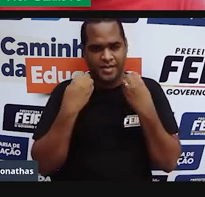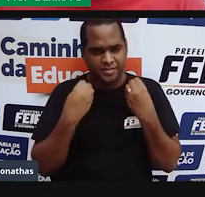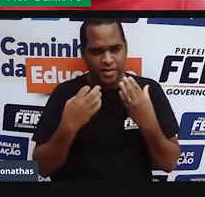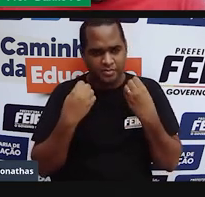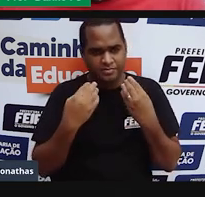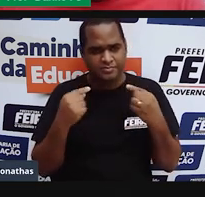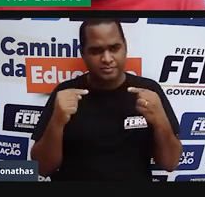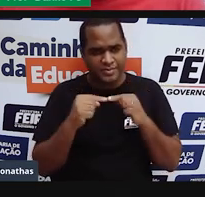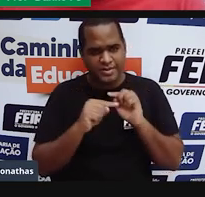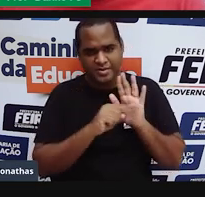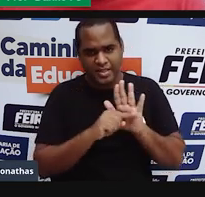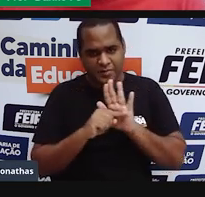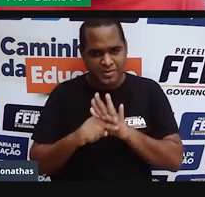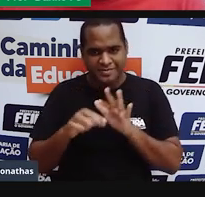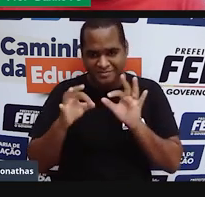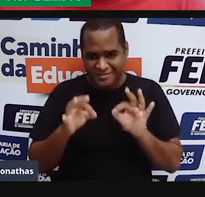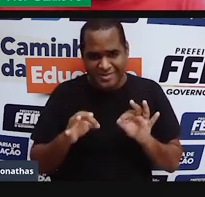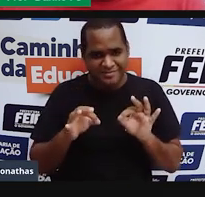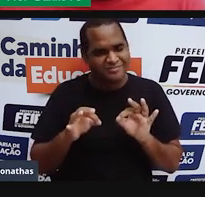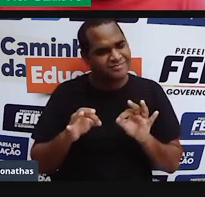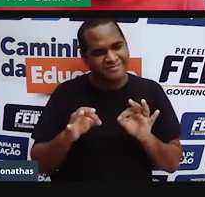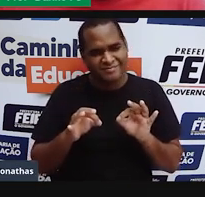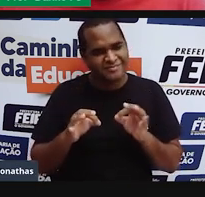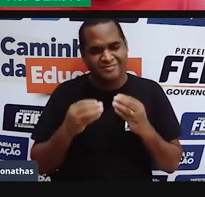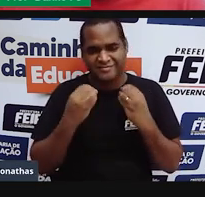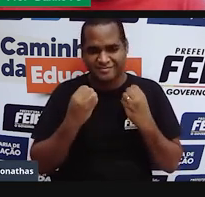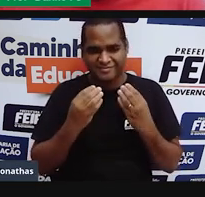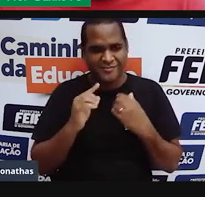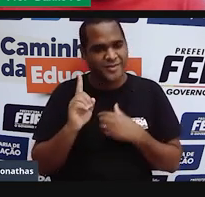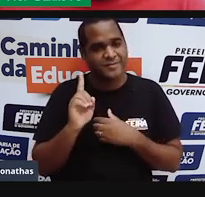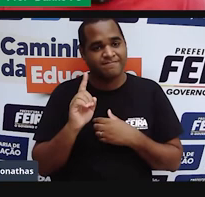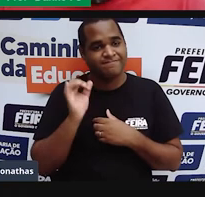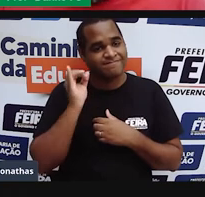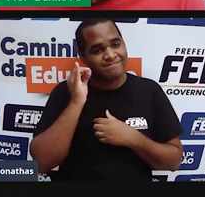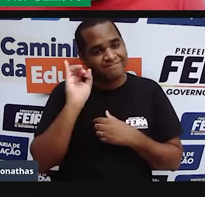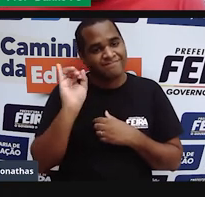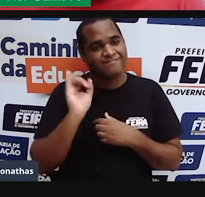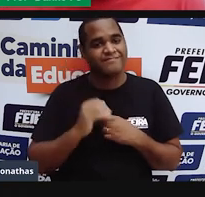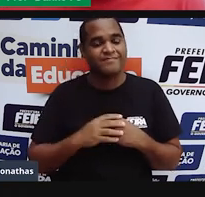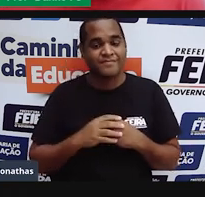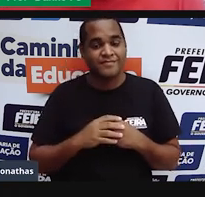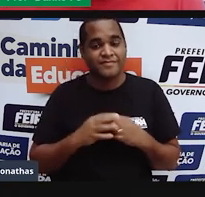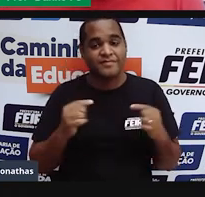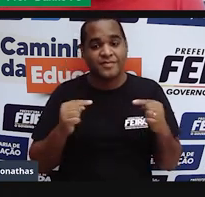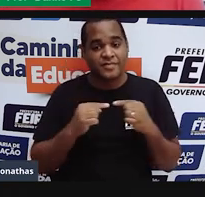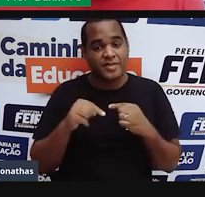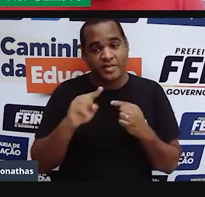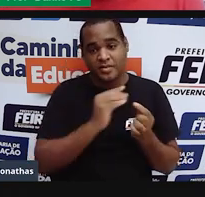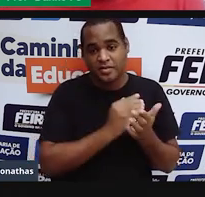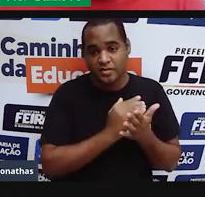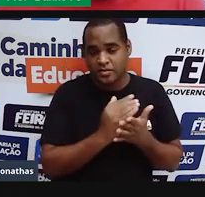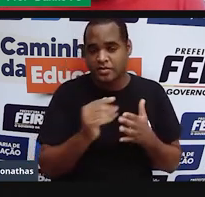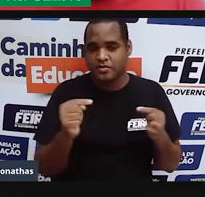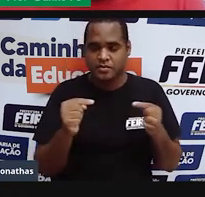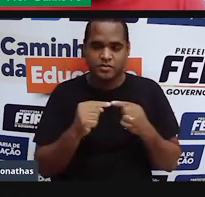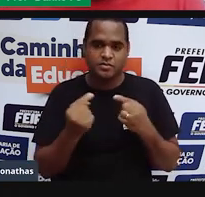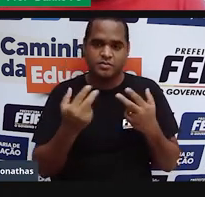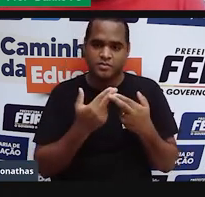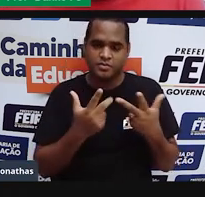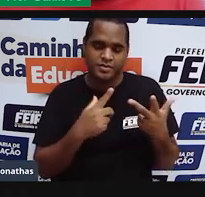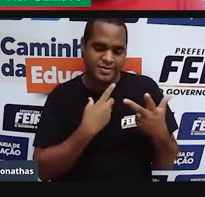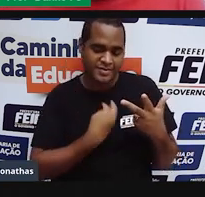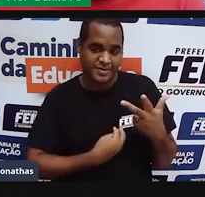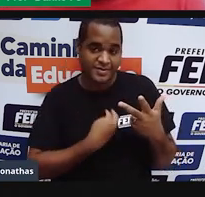uma forma correta de resolver as questões. E que essa guerra não seja... E que eu, com essa aula, tenho dado minha contribuição